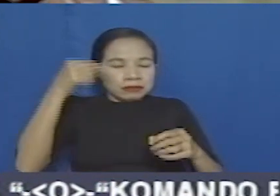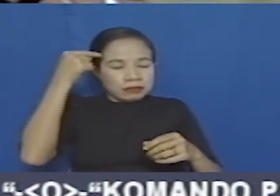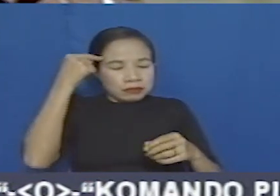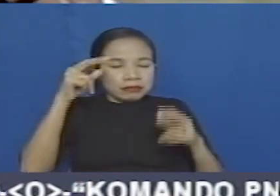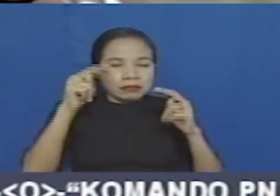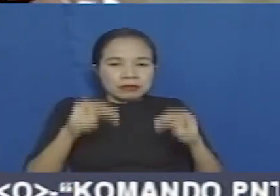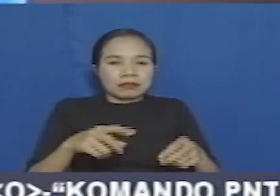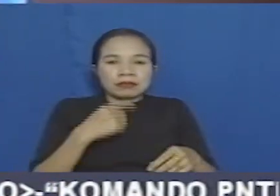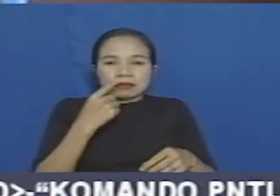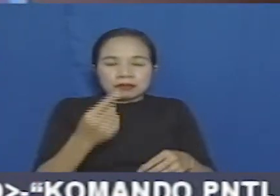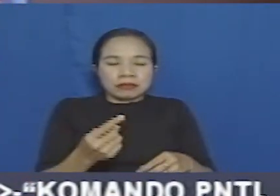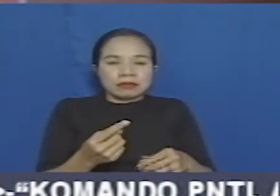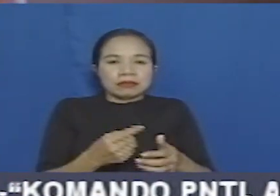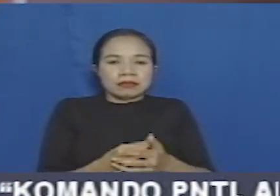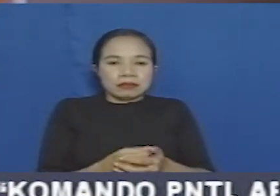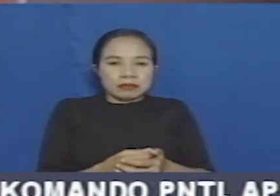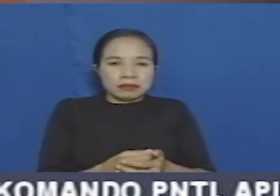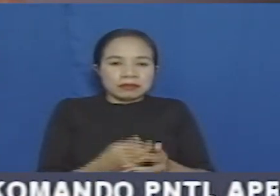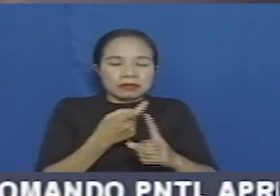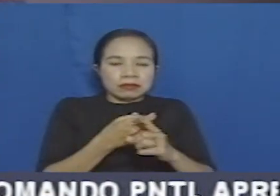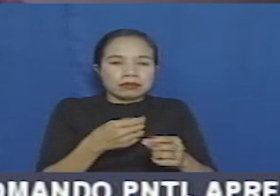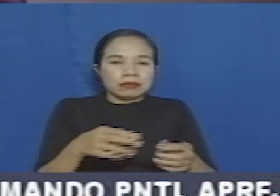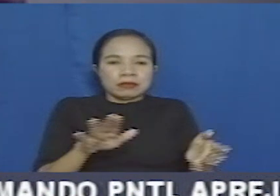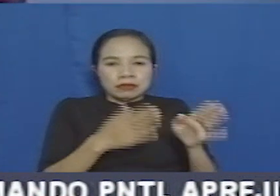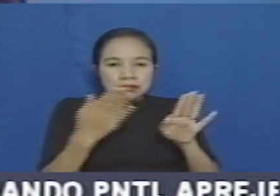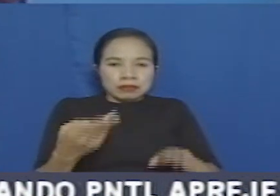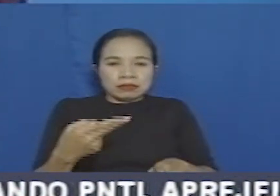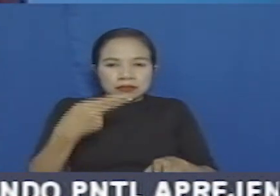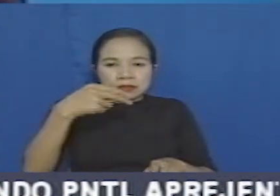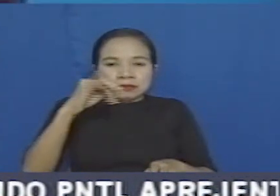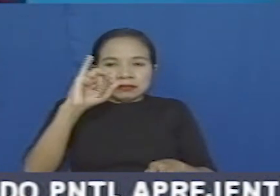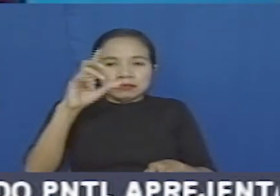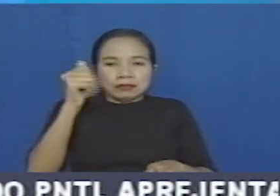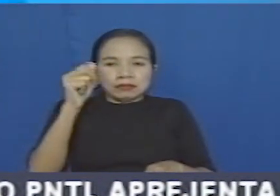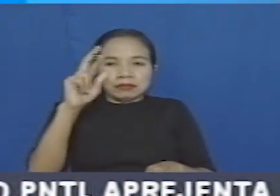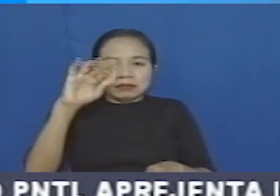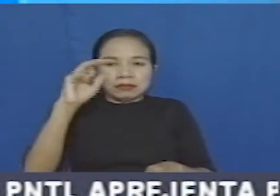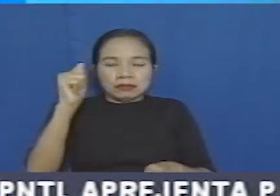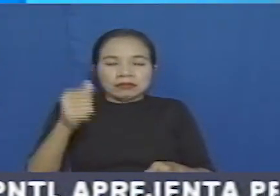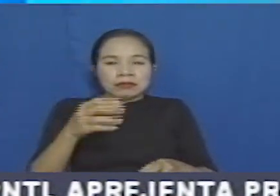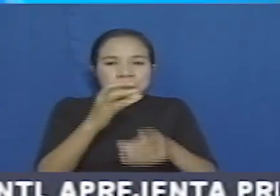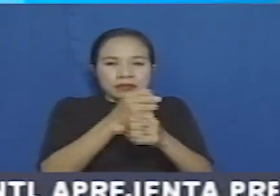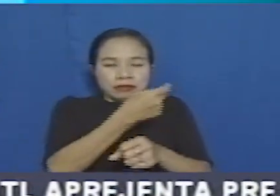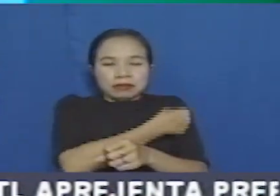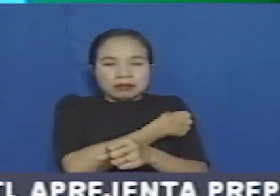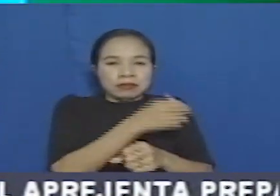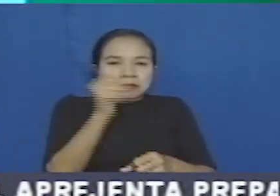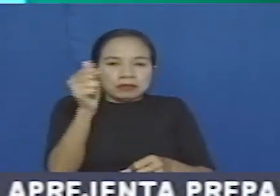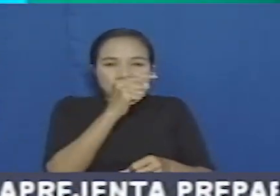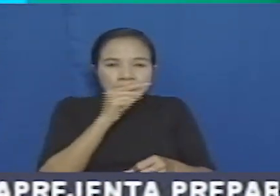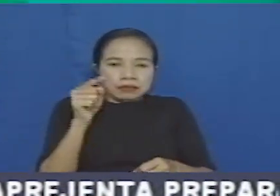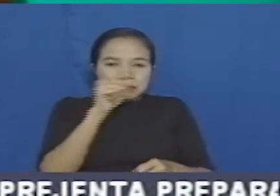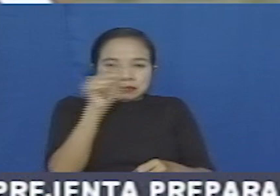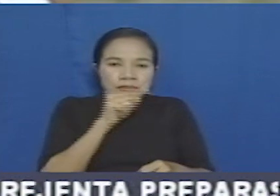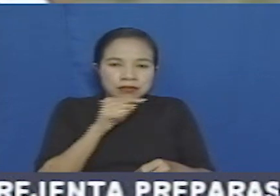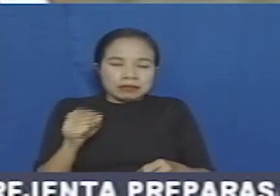lolos causa russi matebian ilare de Jesus nebe mate, afensimo vacina AstraZeneca. Relatório de